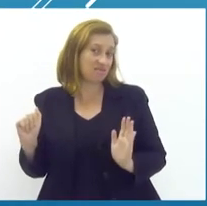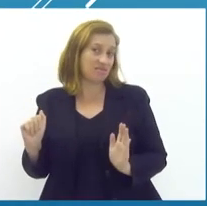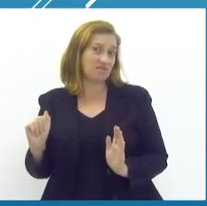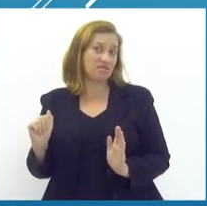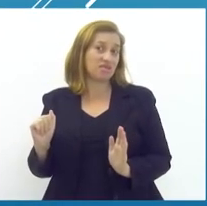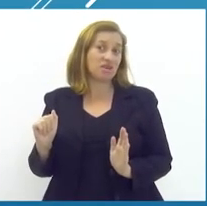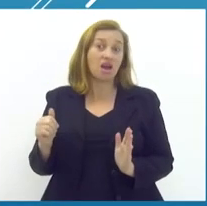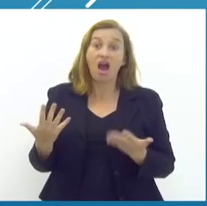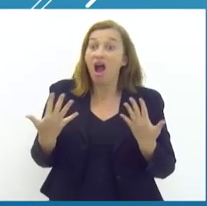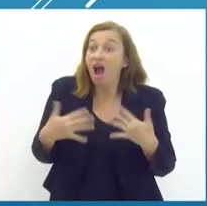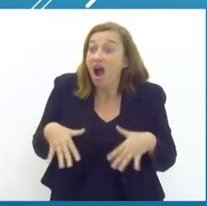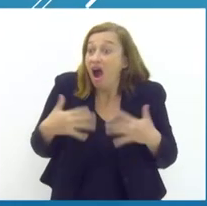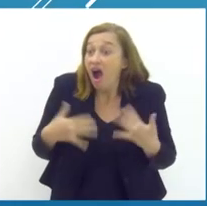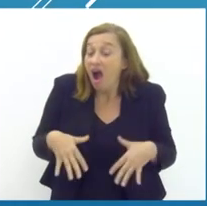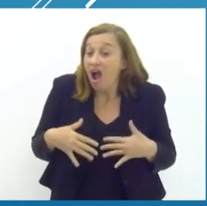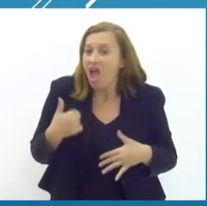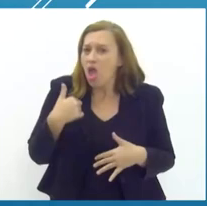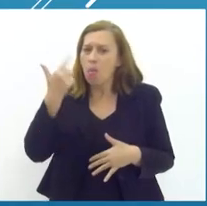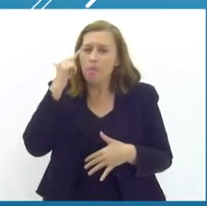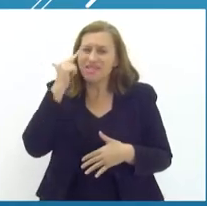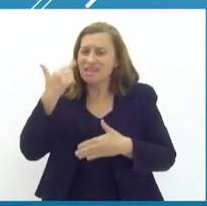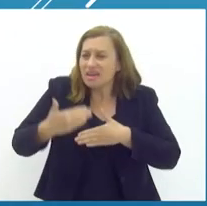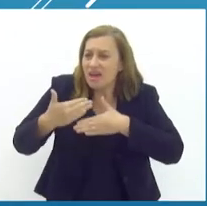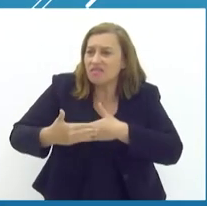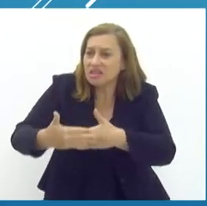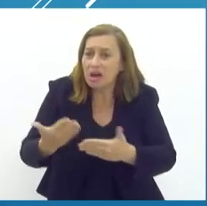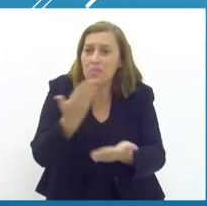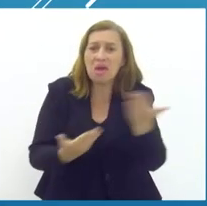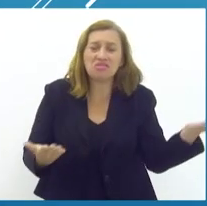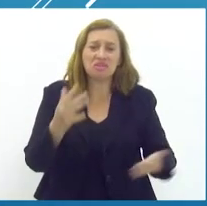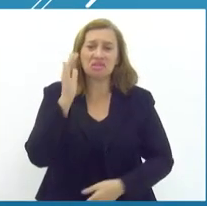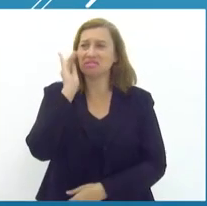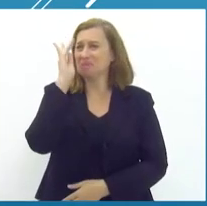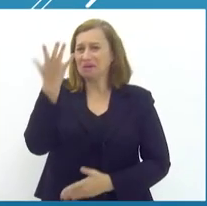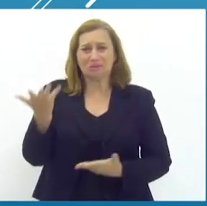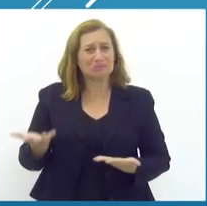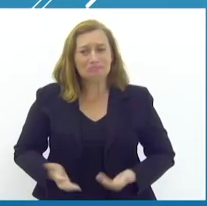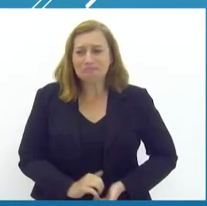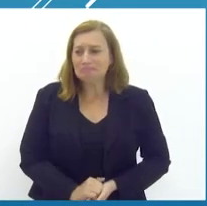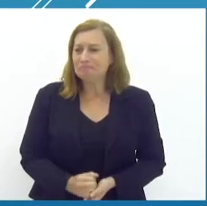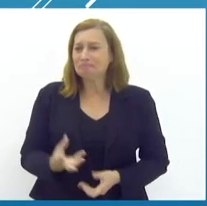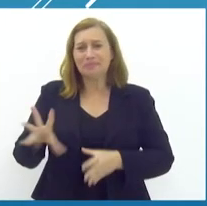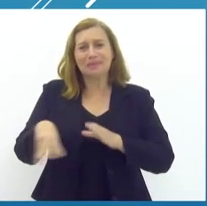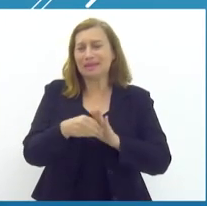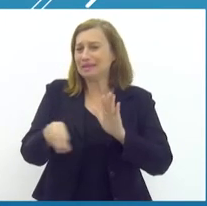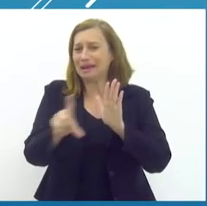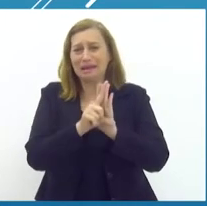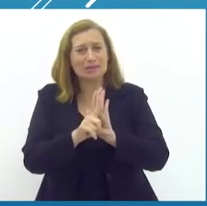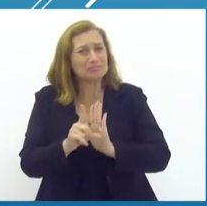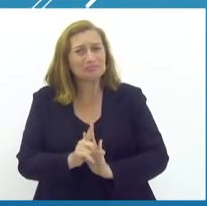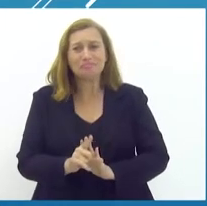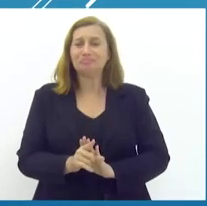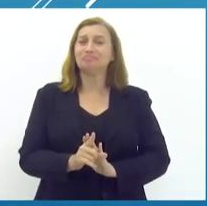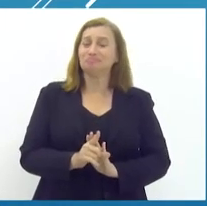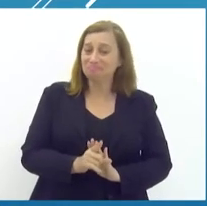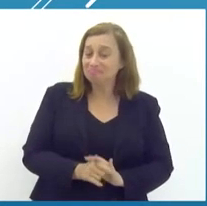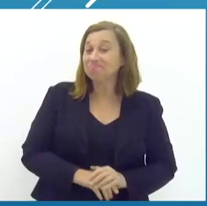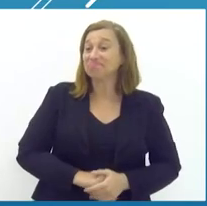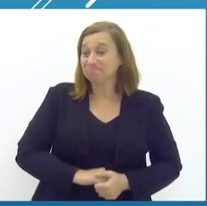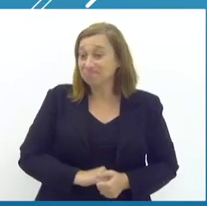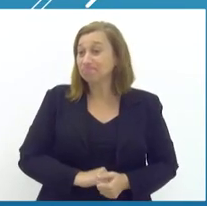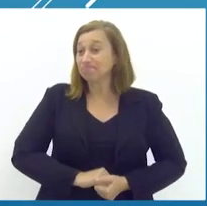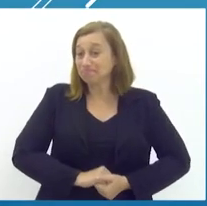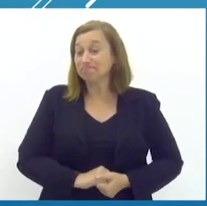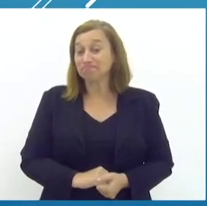caramba duas coisas que eu achei que ia avançar perde as esperança tá na emenda constitucional